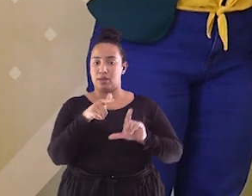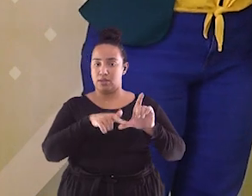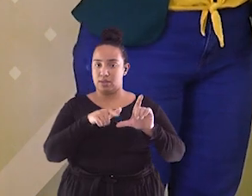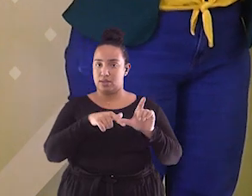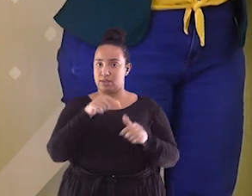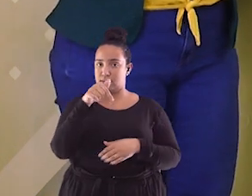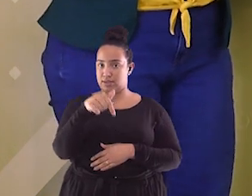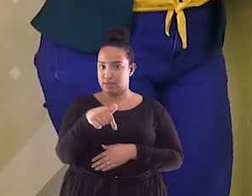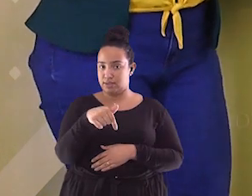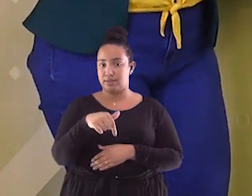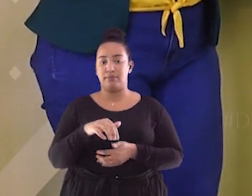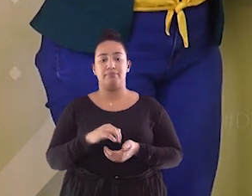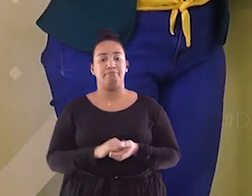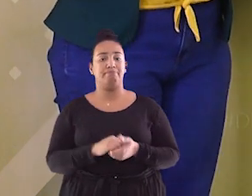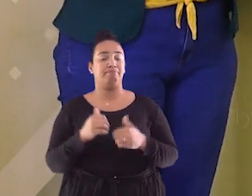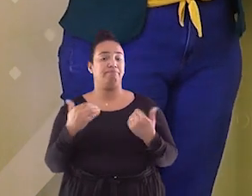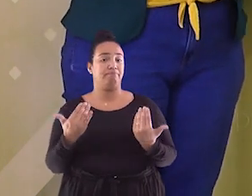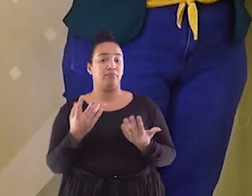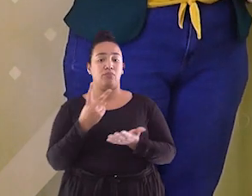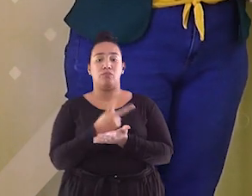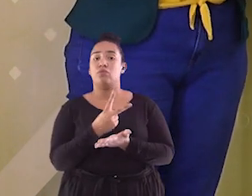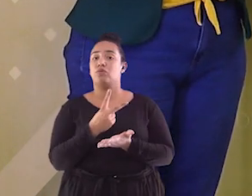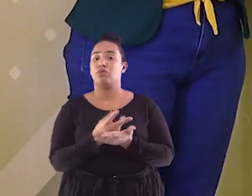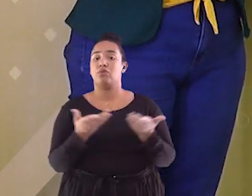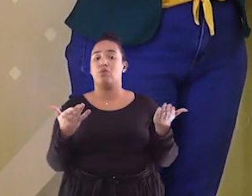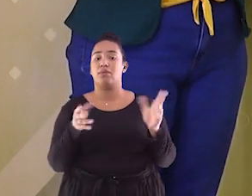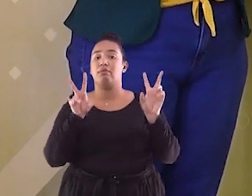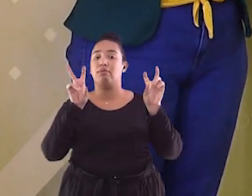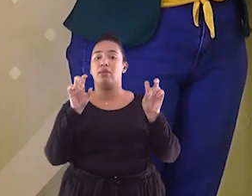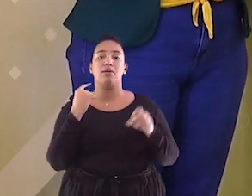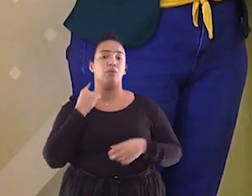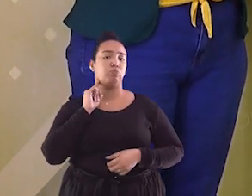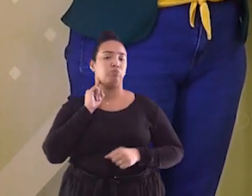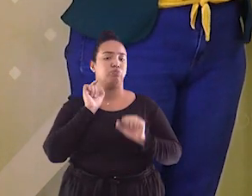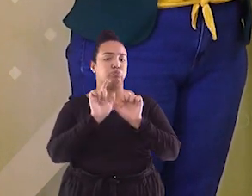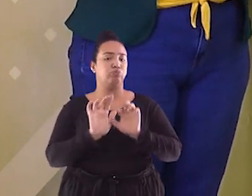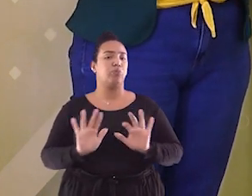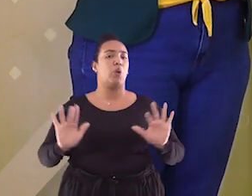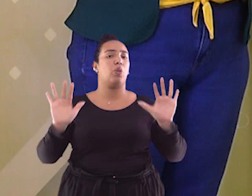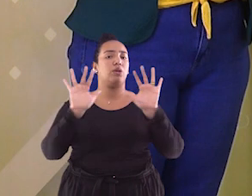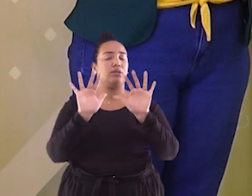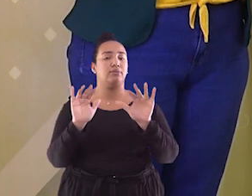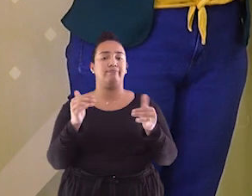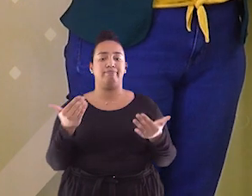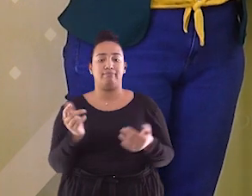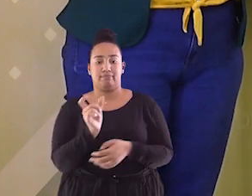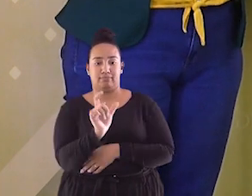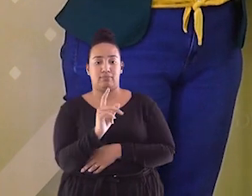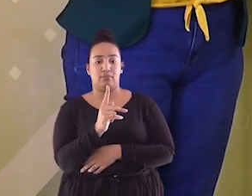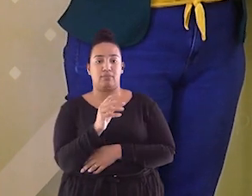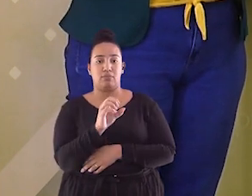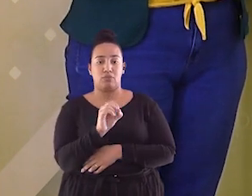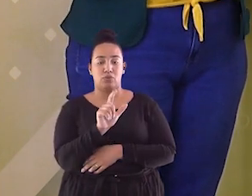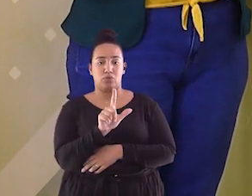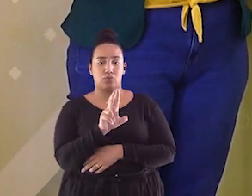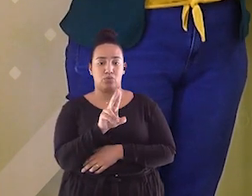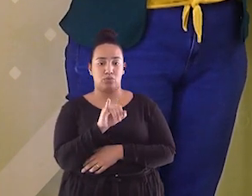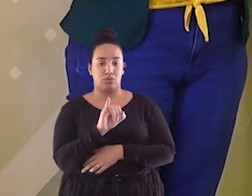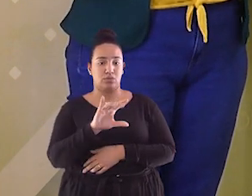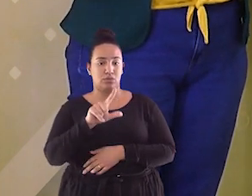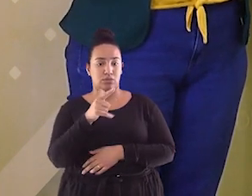Continuando, vamos ver sobre a poluição agora. Poluição é um termo usado, em geral, para falar sobre